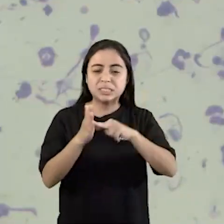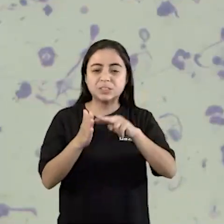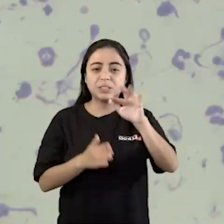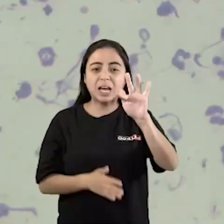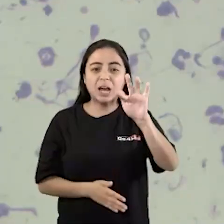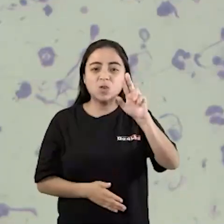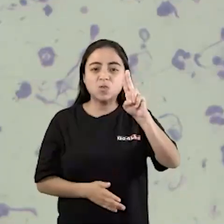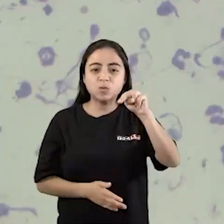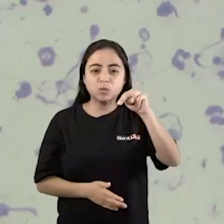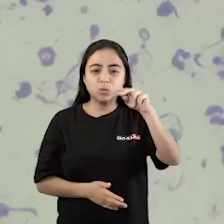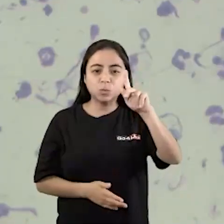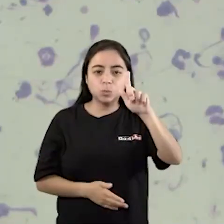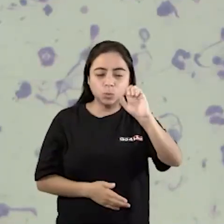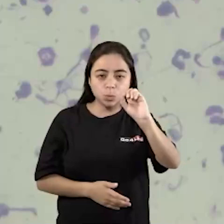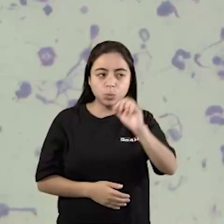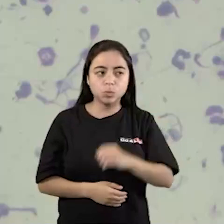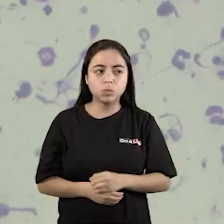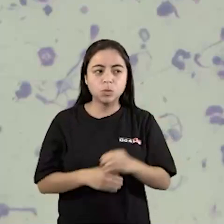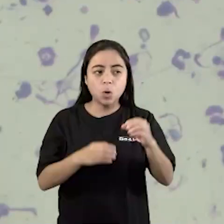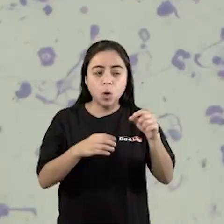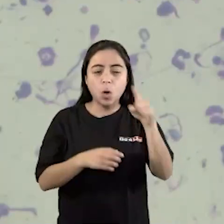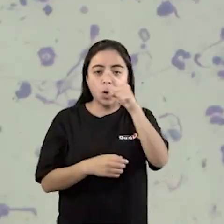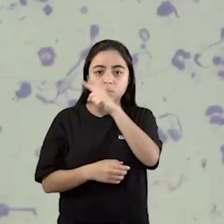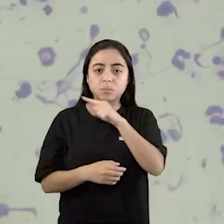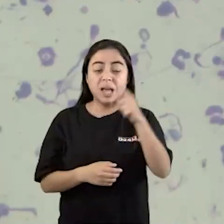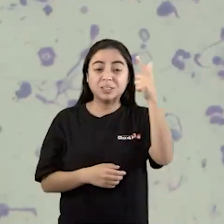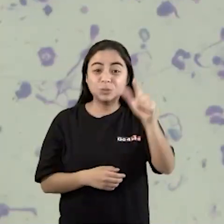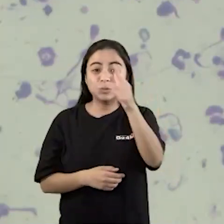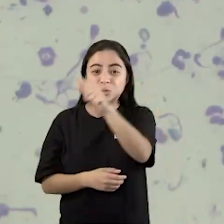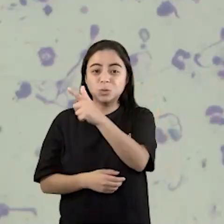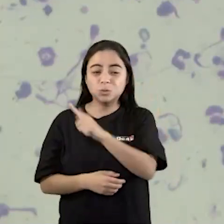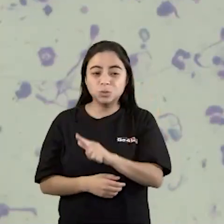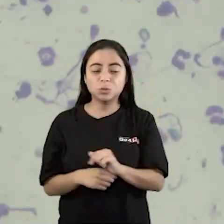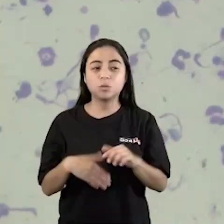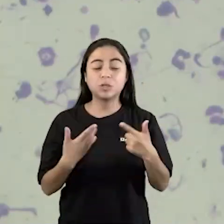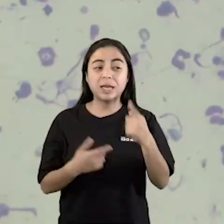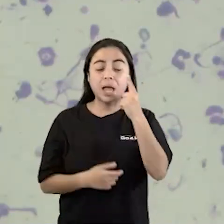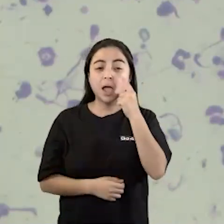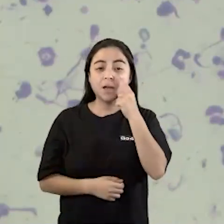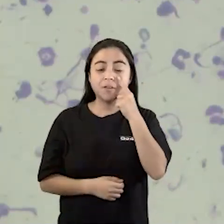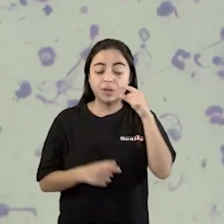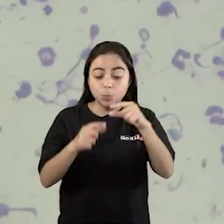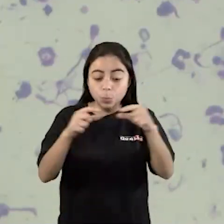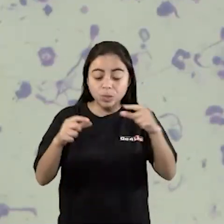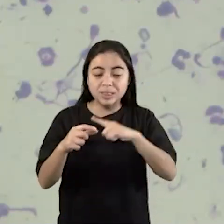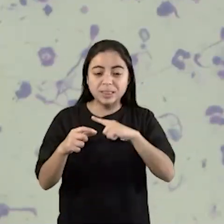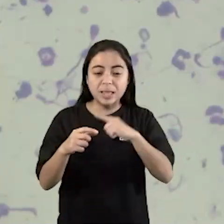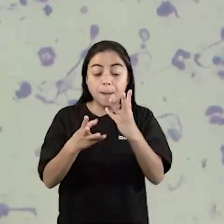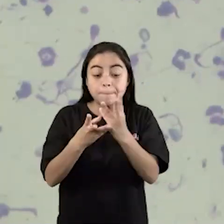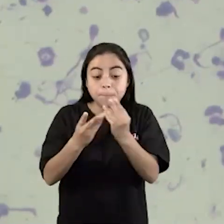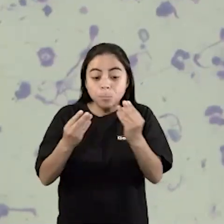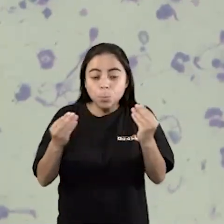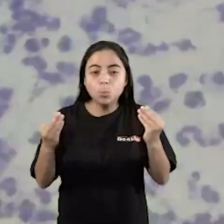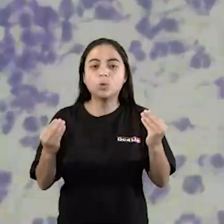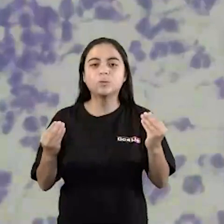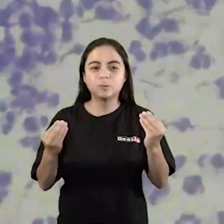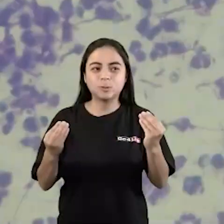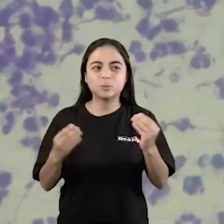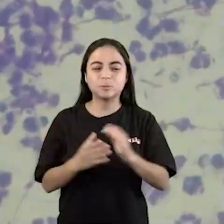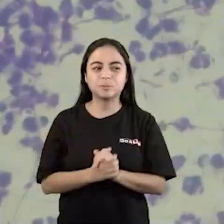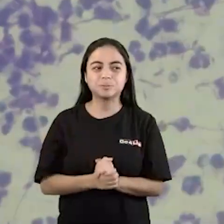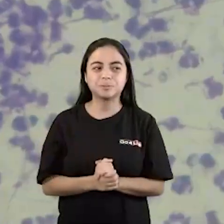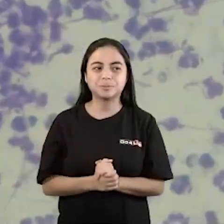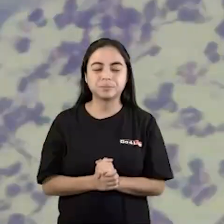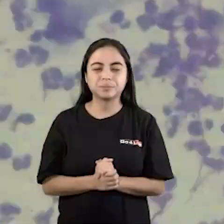fungo. Ó, aqui tem mais, aqui tem mais, aqui tem mais. E a gente começa a ver que a lâmina tem vários campos, né?